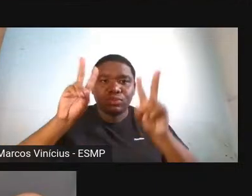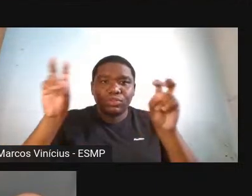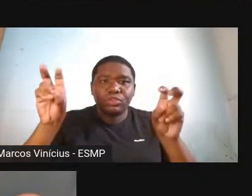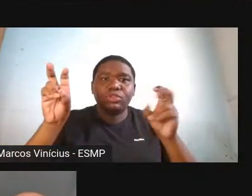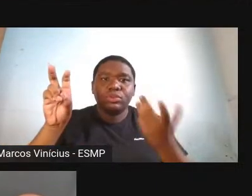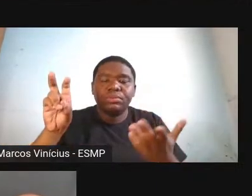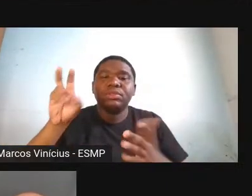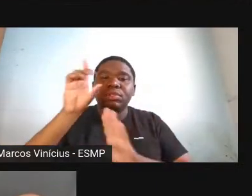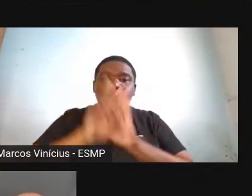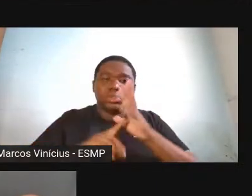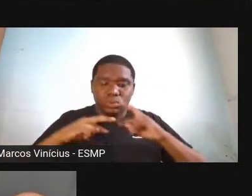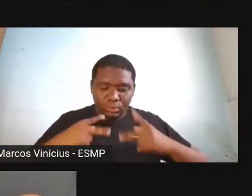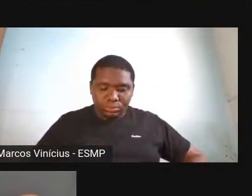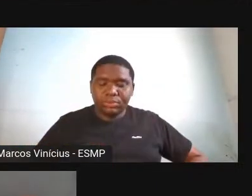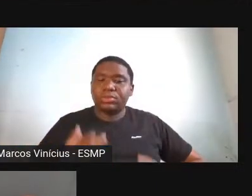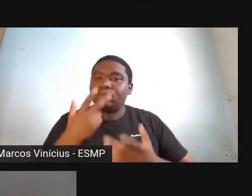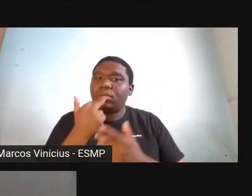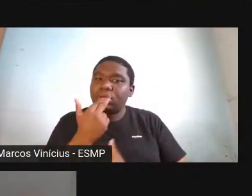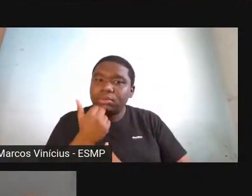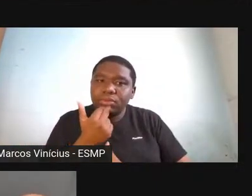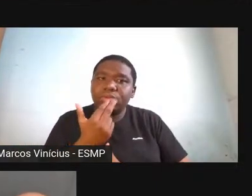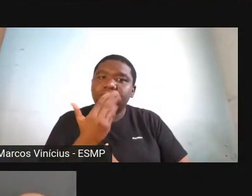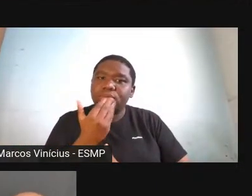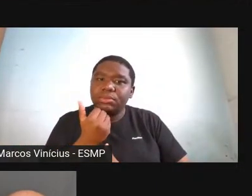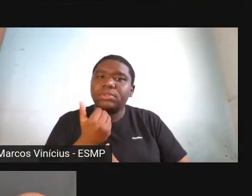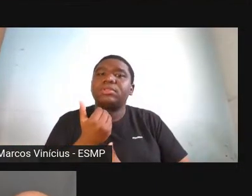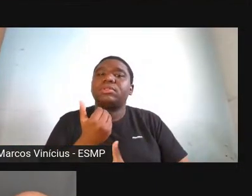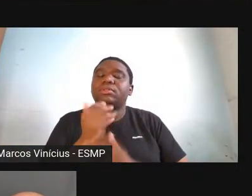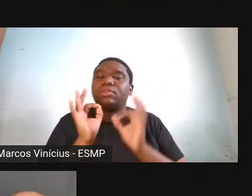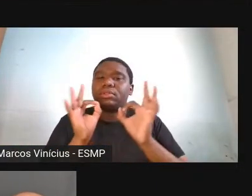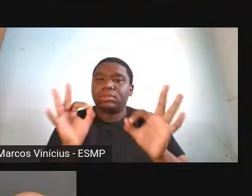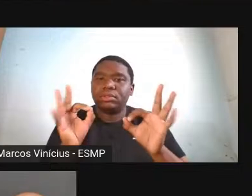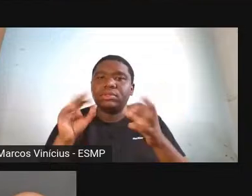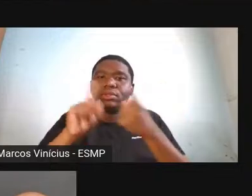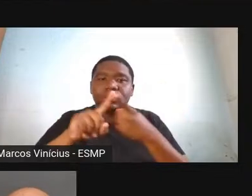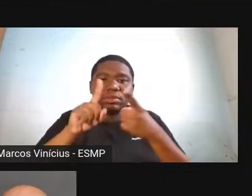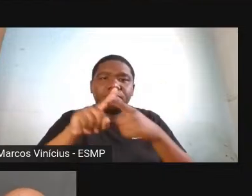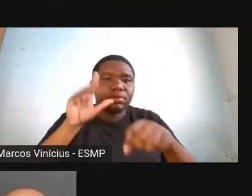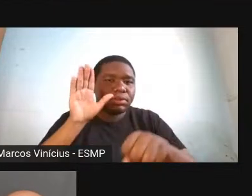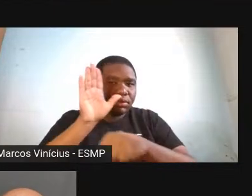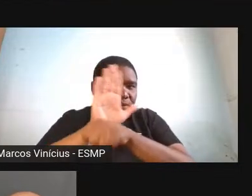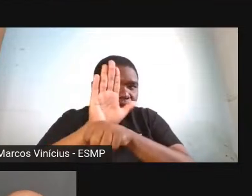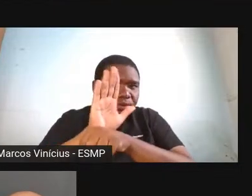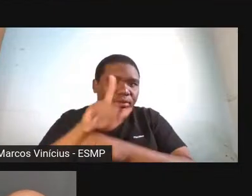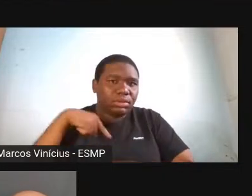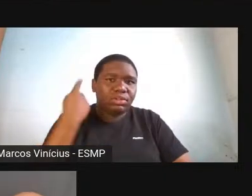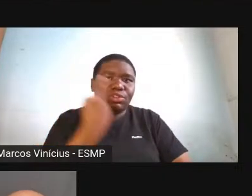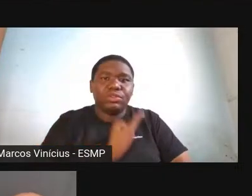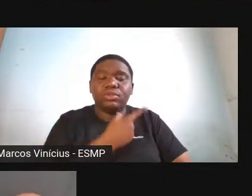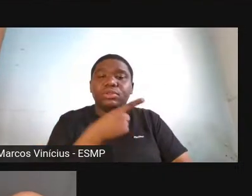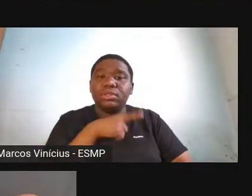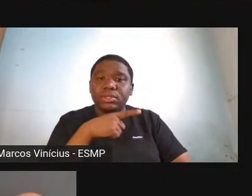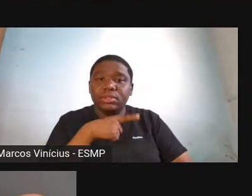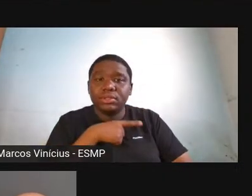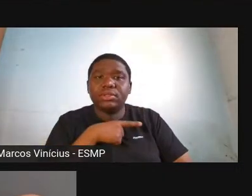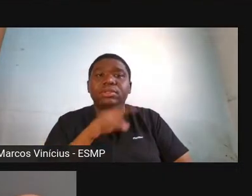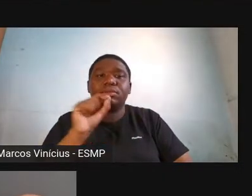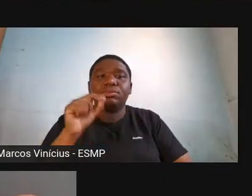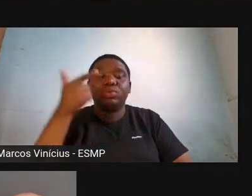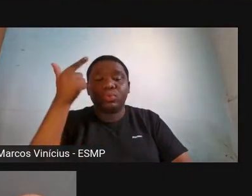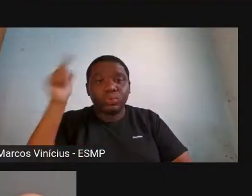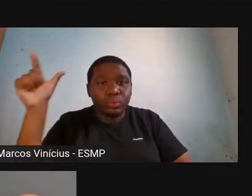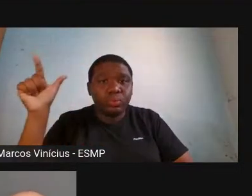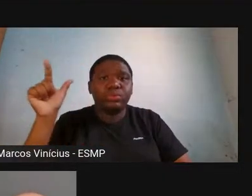nutrição adequadas. Na parte da tarde, teremos outra